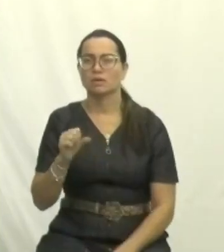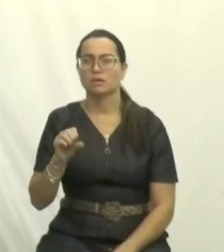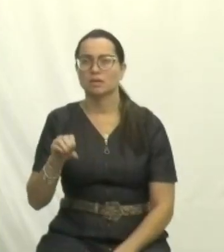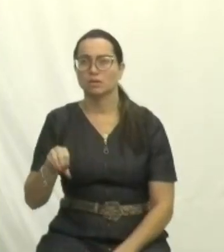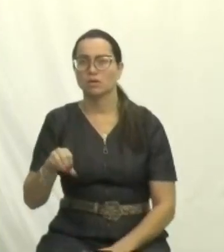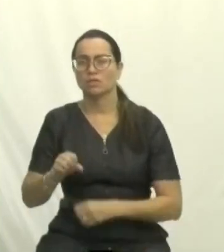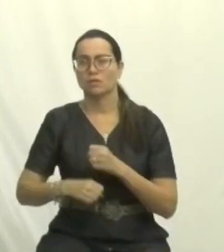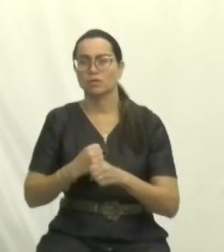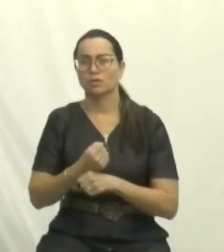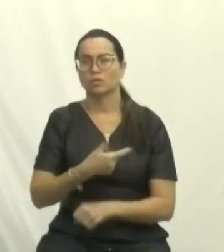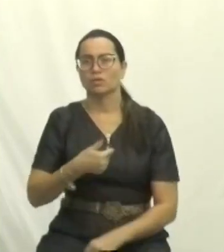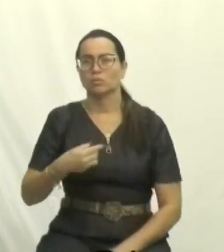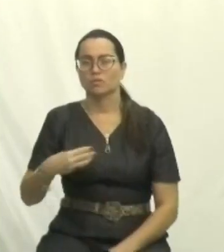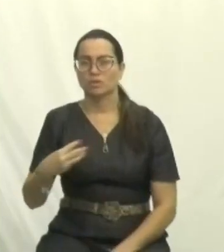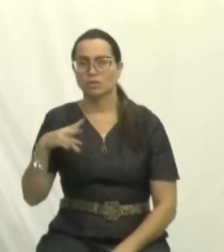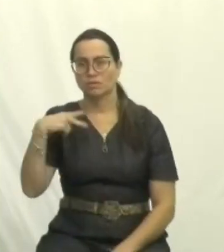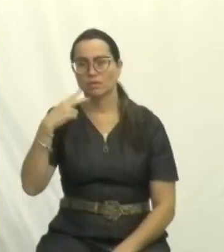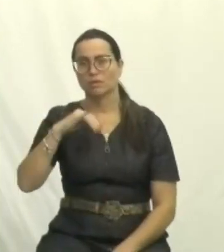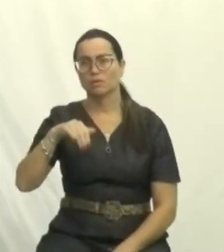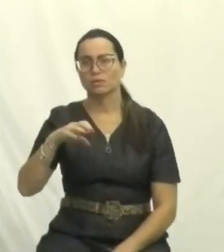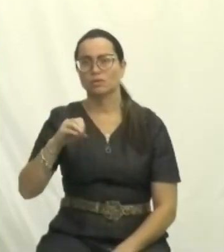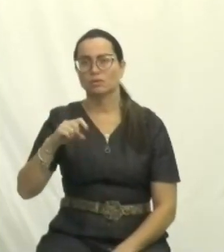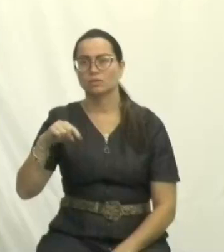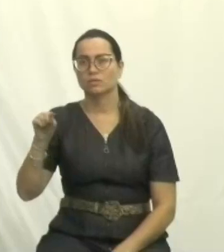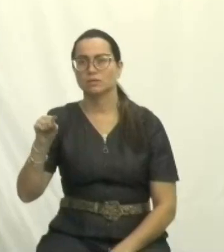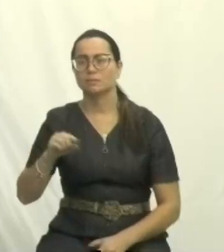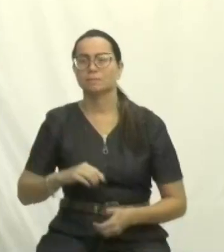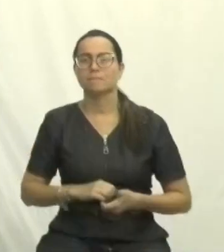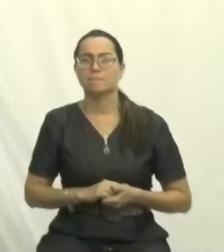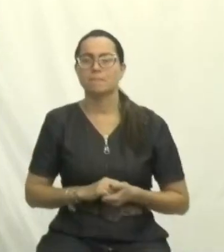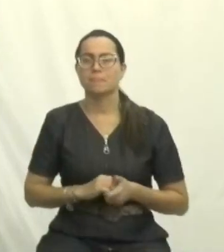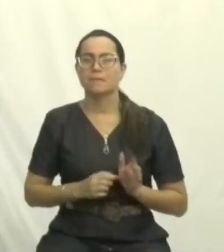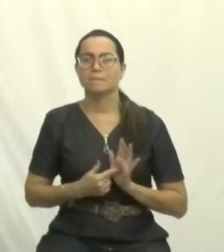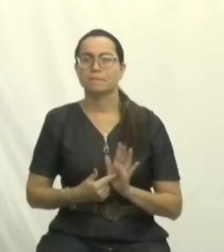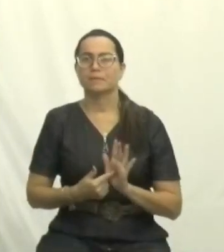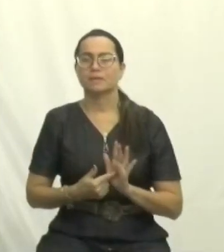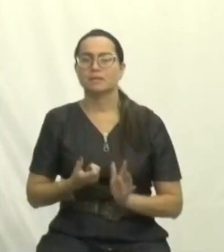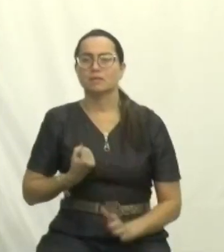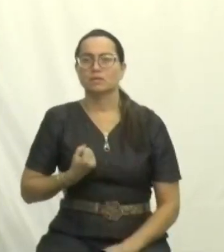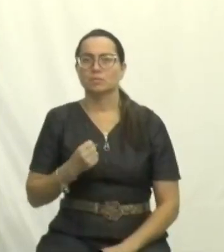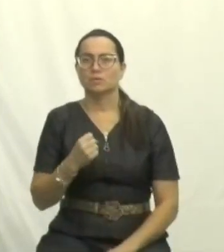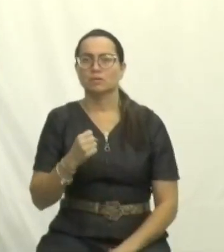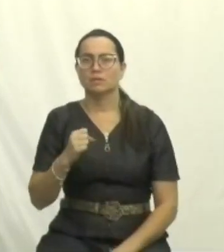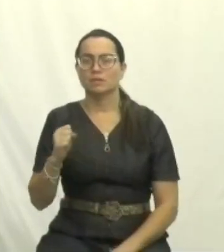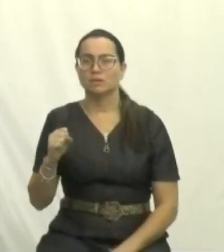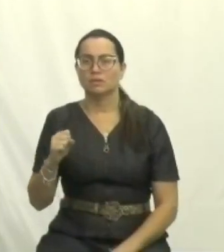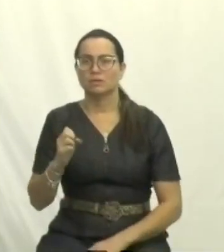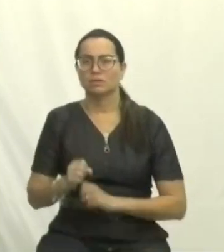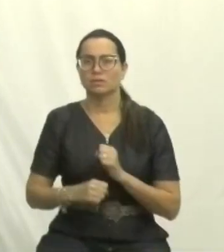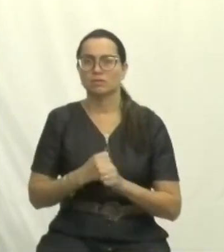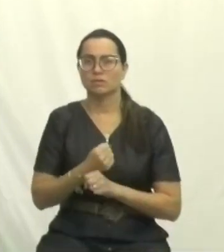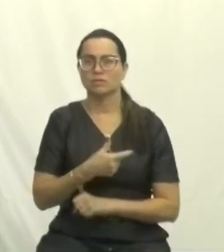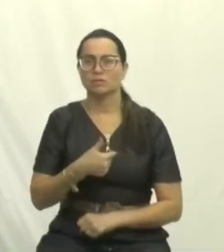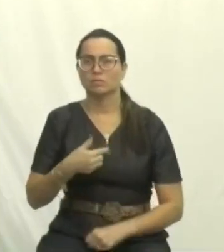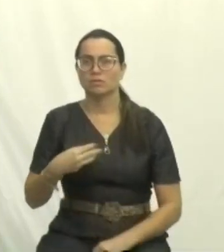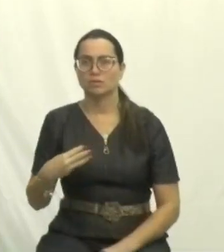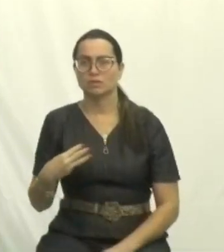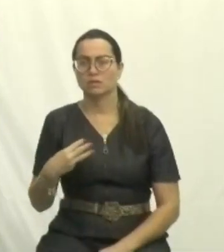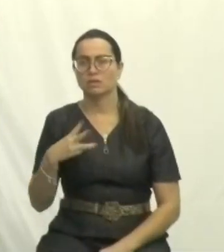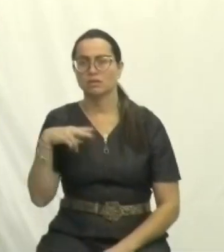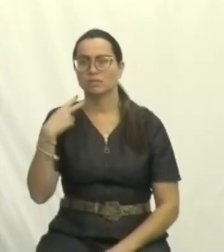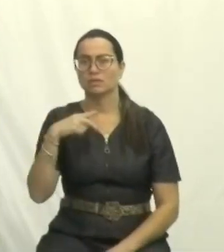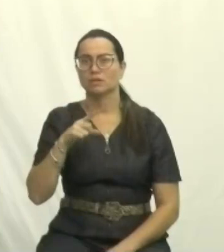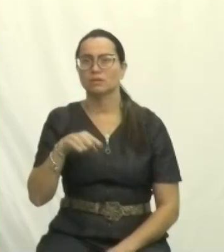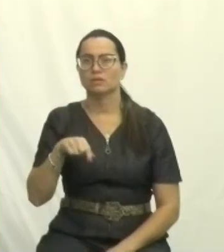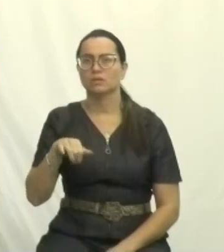e 89/2023, de autoria do vereador José Paulo Ferrarese. Indicação número 88/2023, de autoria do vereador